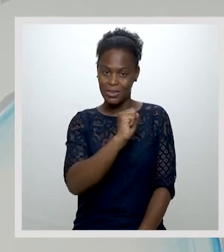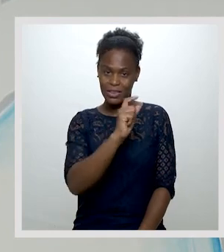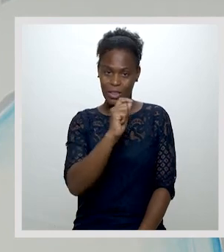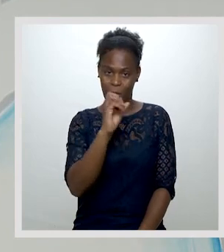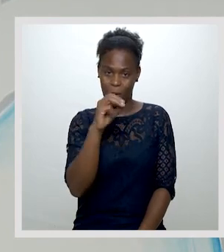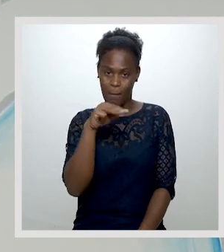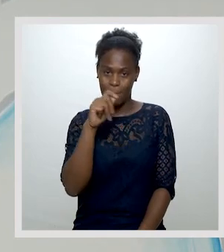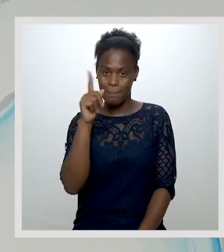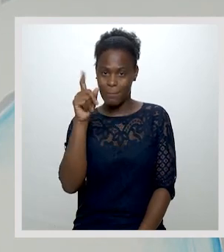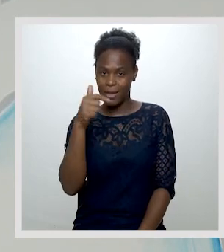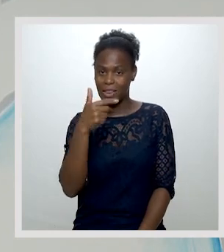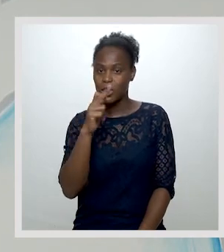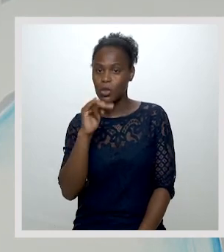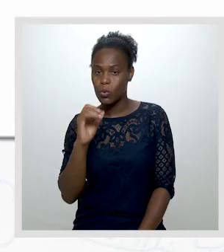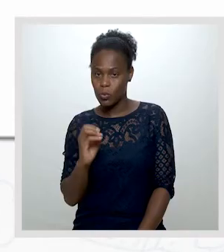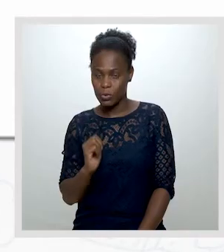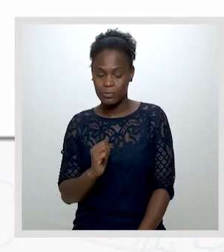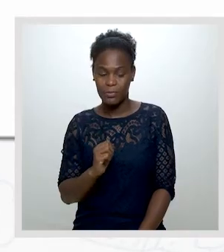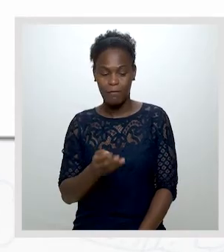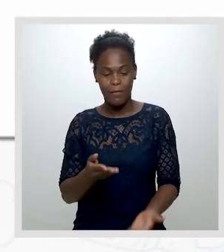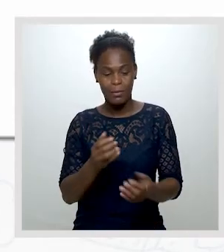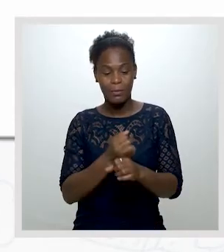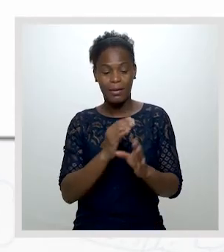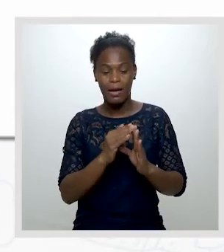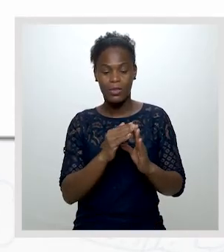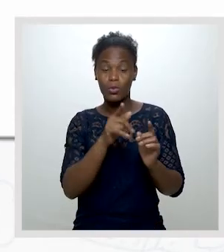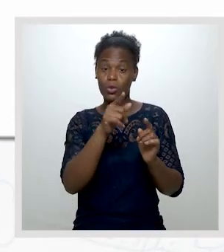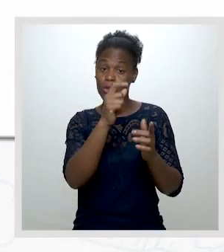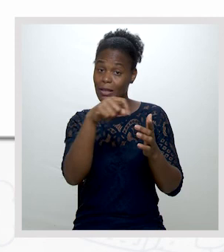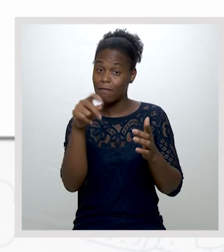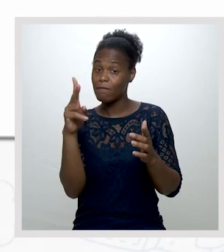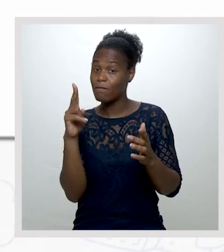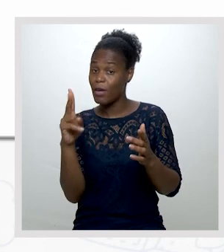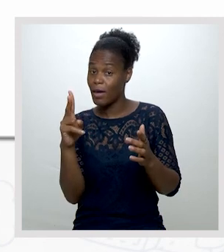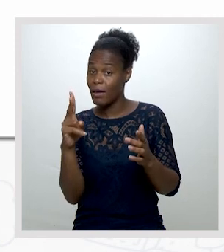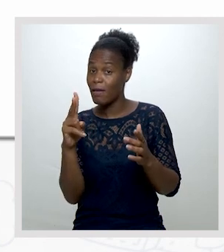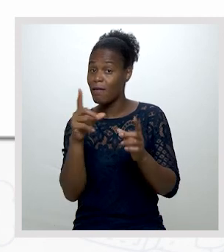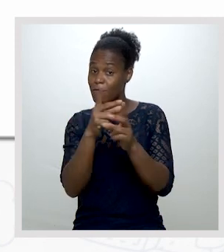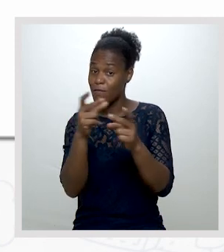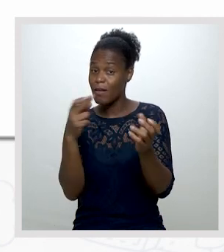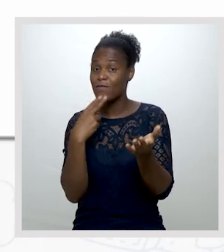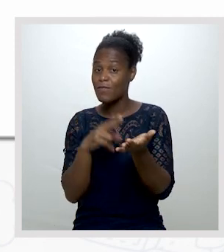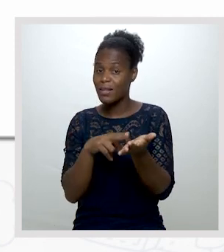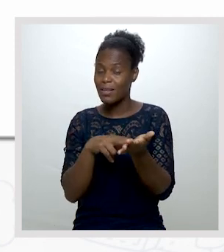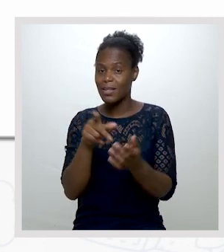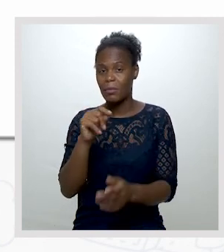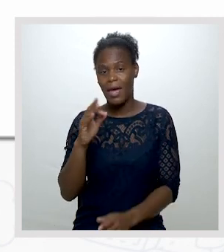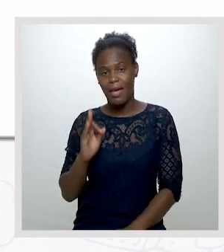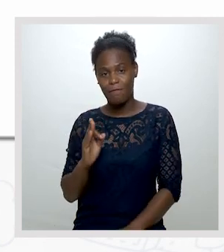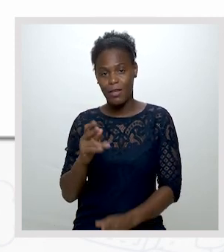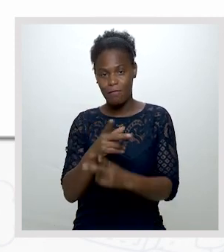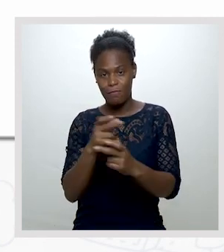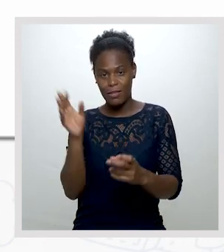geométricos. Vamos ao trabalho de casa. Coloquem um V nas afirmações verdadeiras e